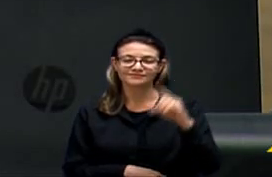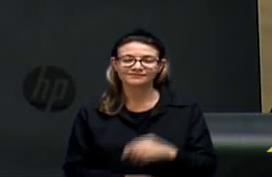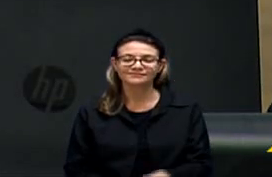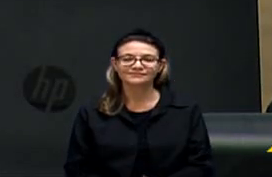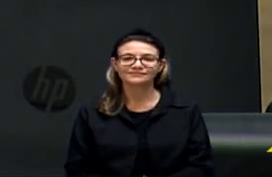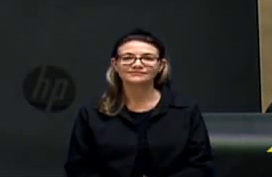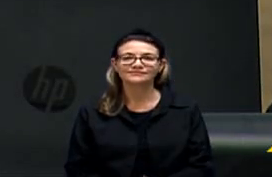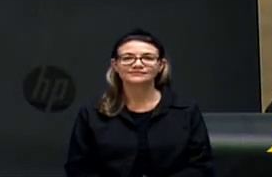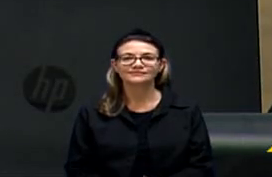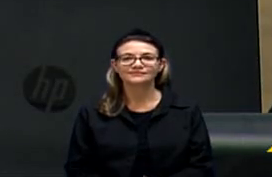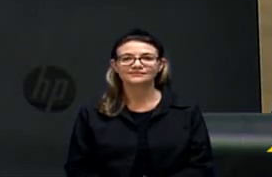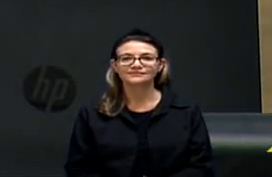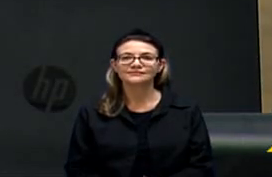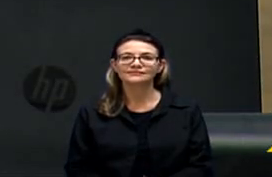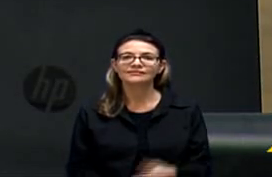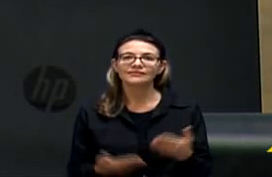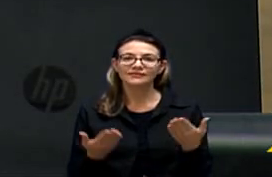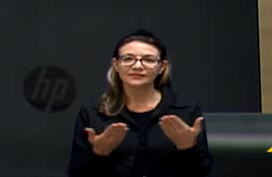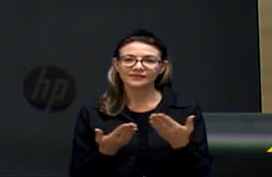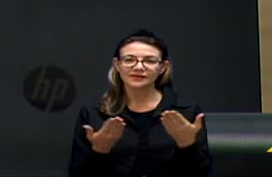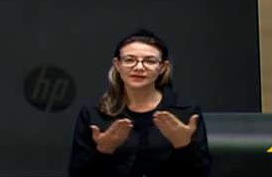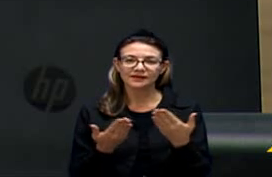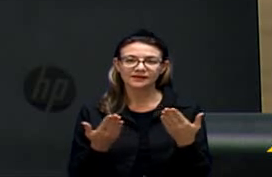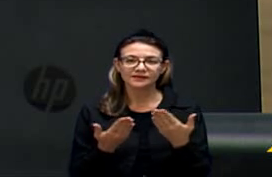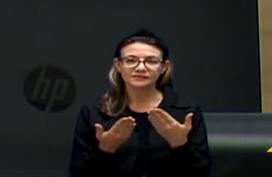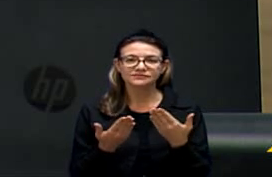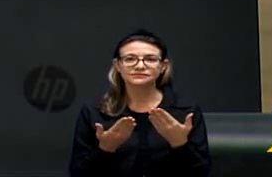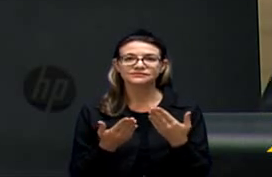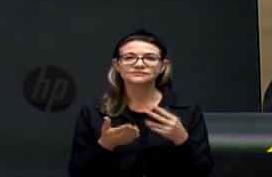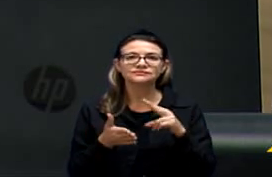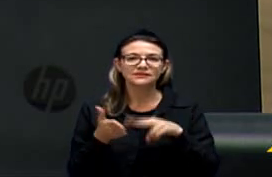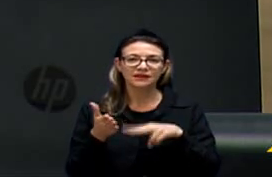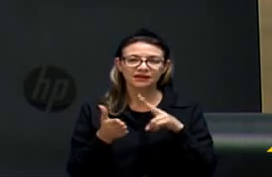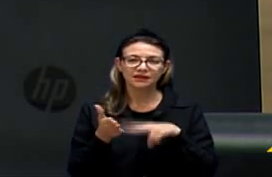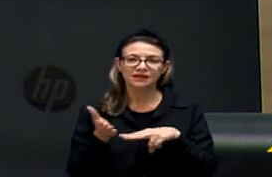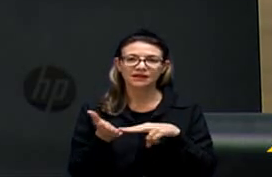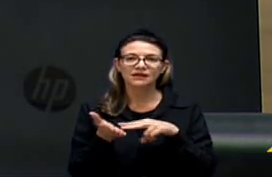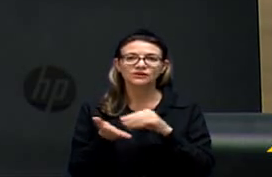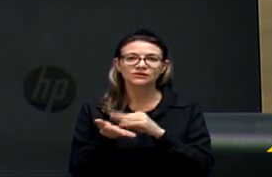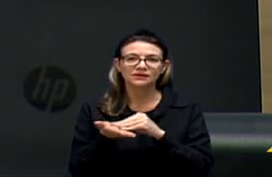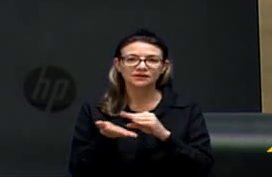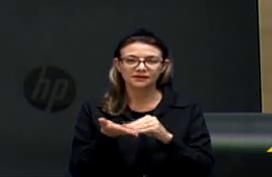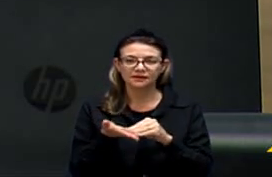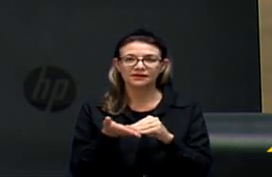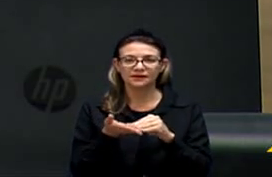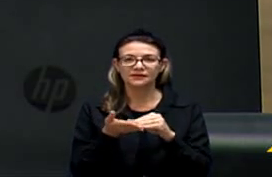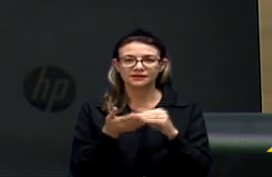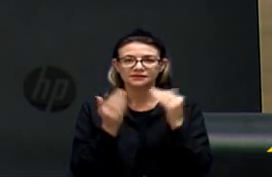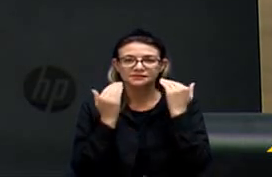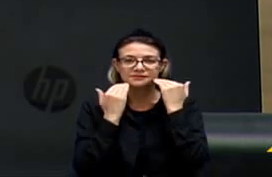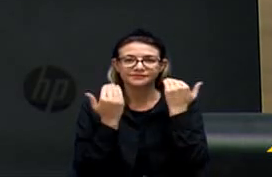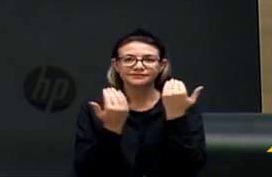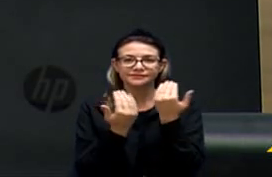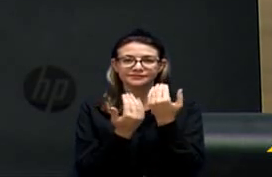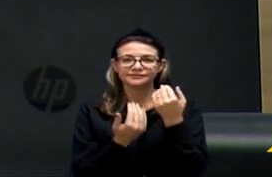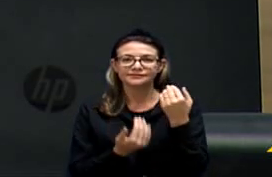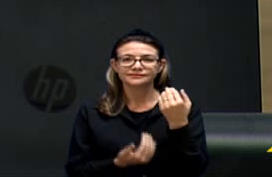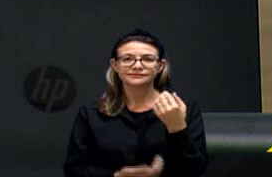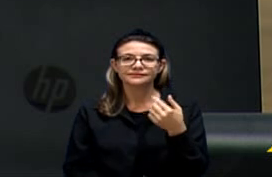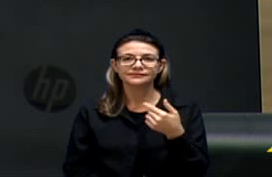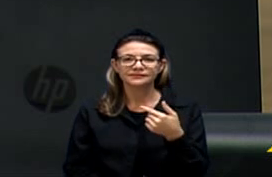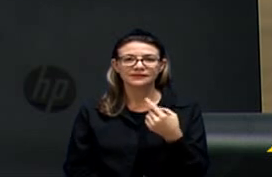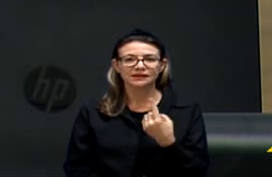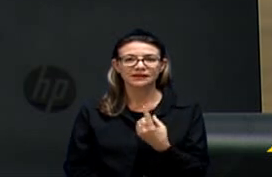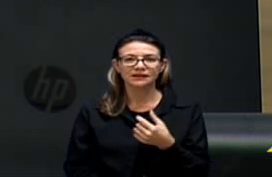dia nesse momento gostaria que nos secretária pudesse fazer leitura da ata da sessão ordinária realizada no dia 17 de